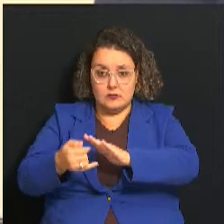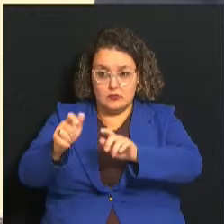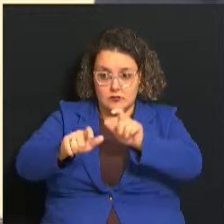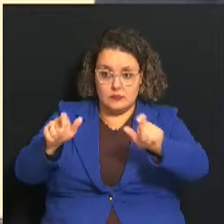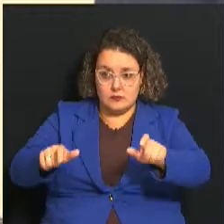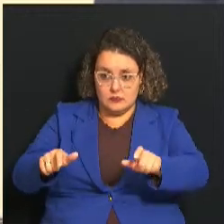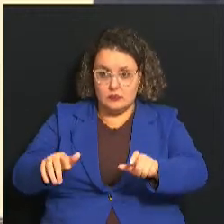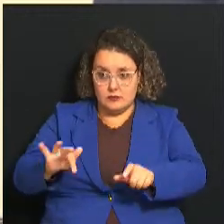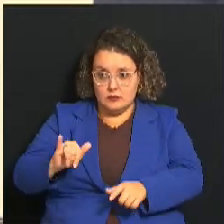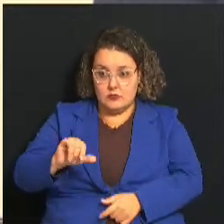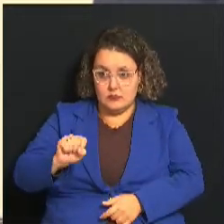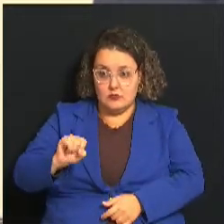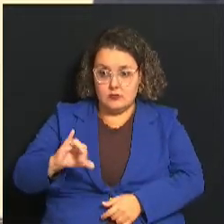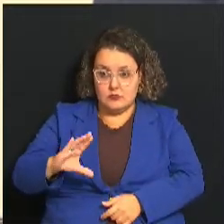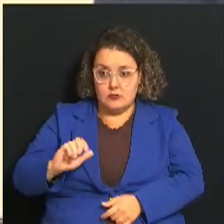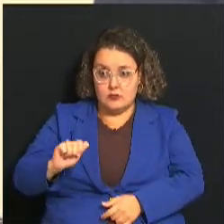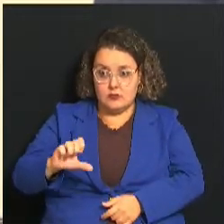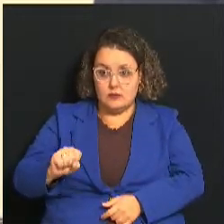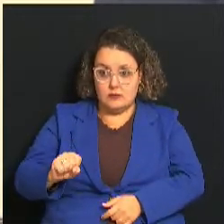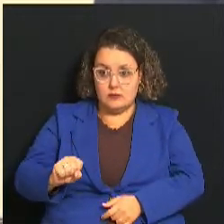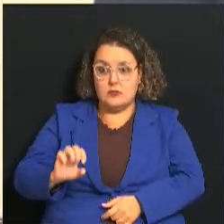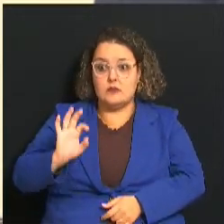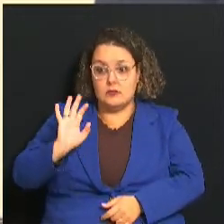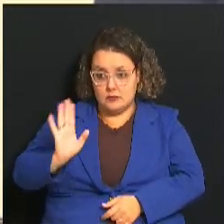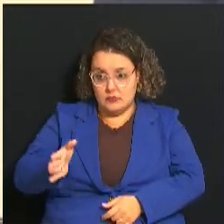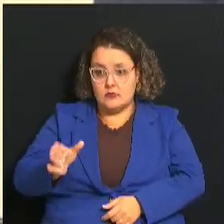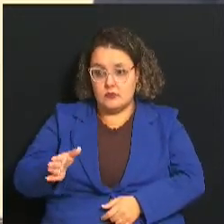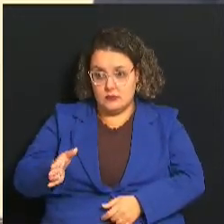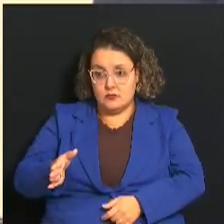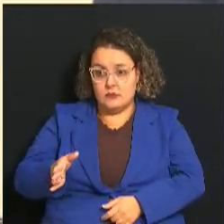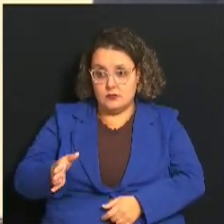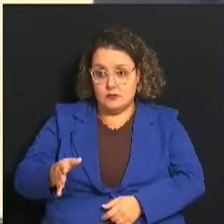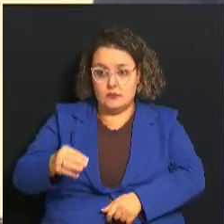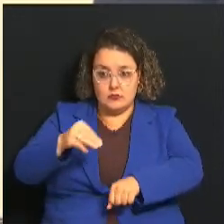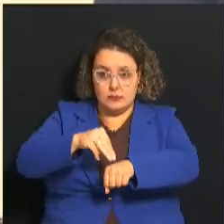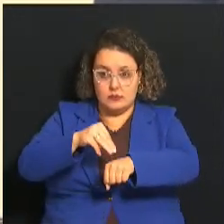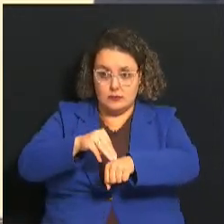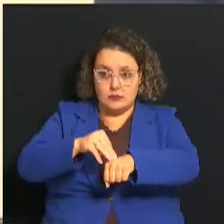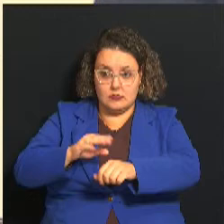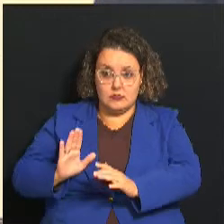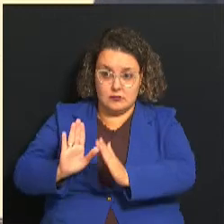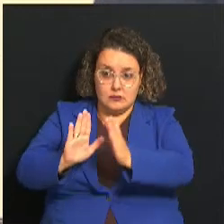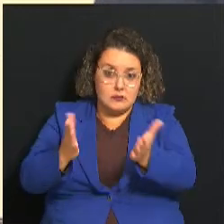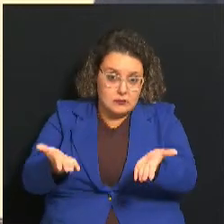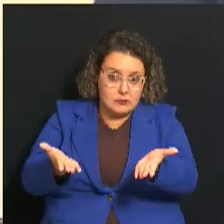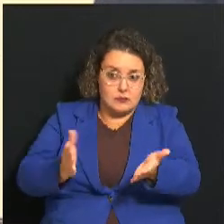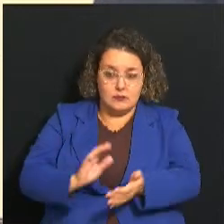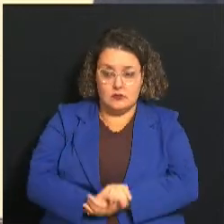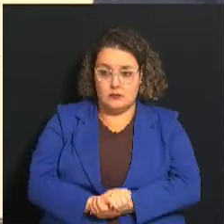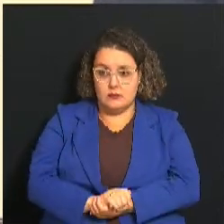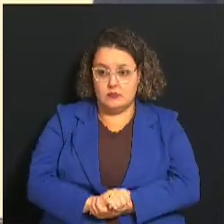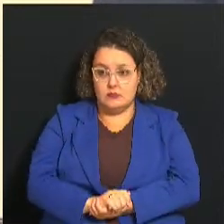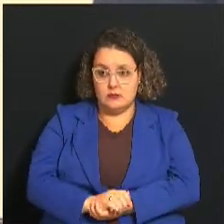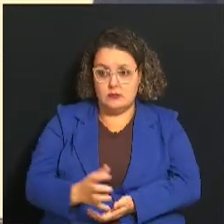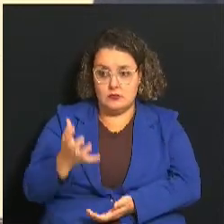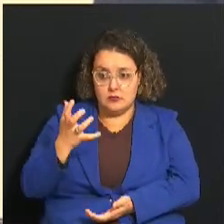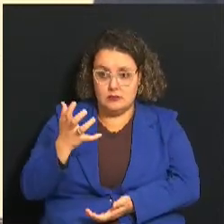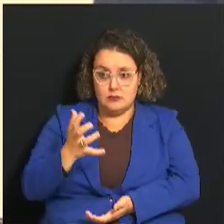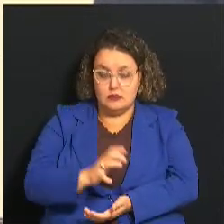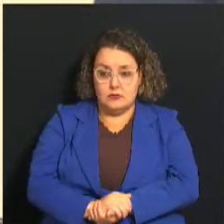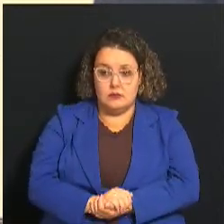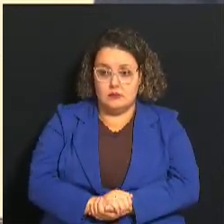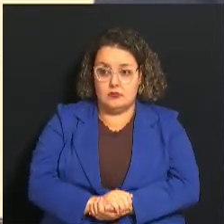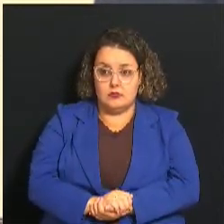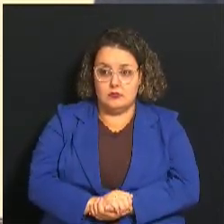físicas já fossem automaticamente consideradas membros da frente, daqueles que quisessem. Até